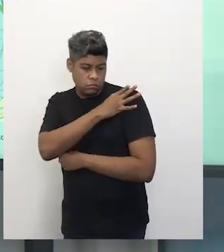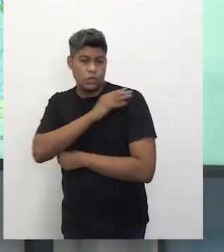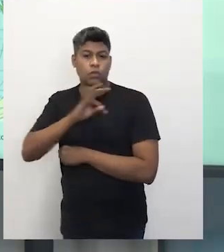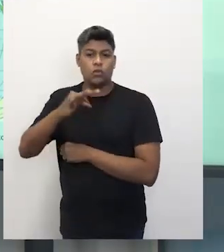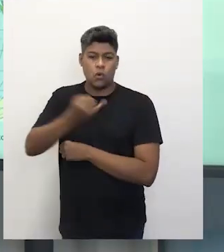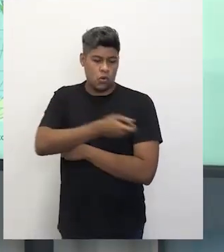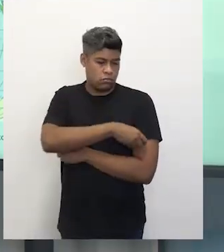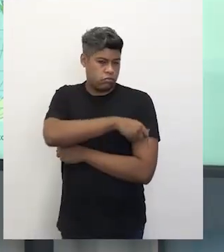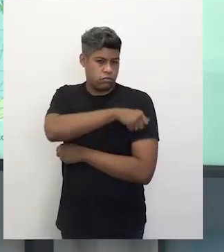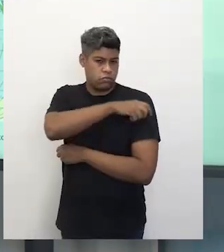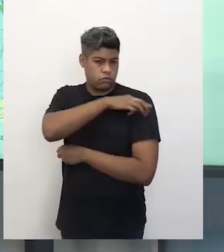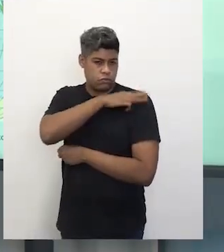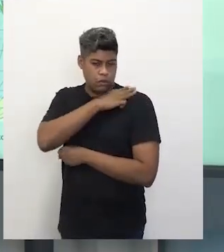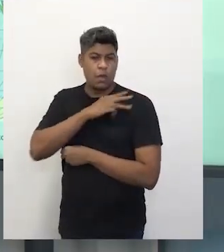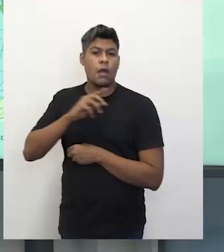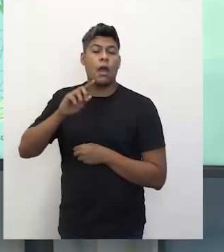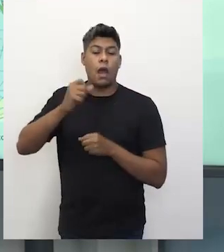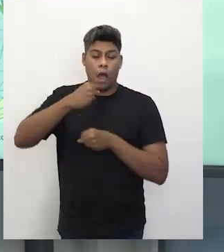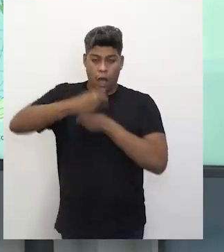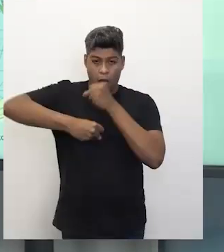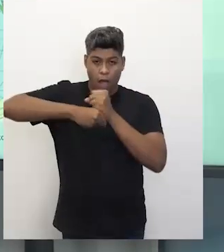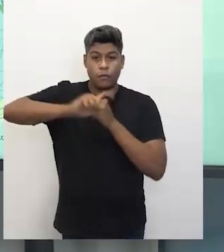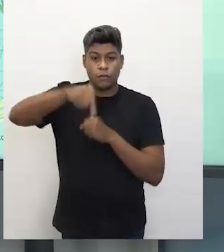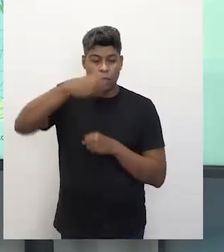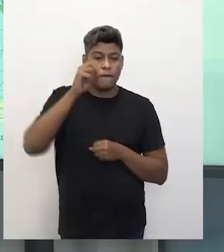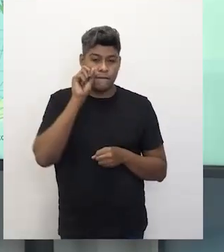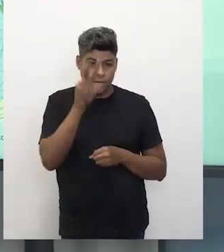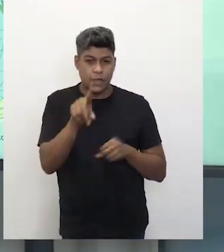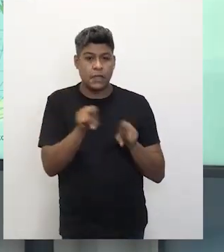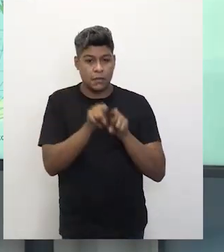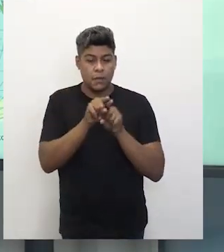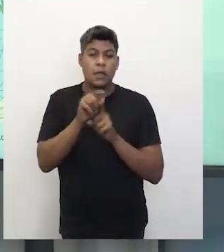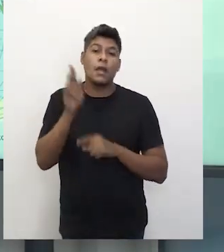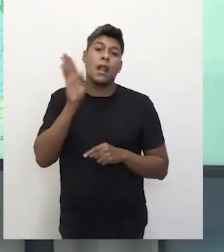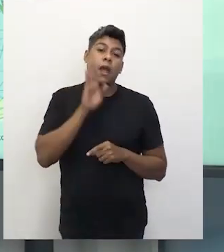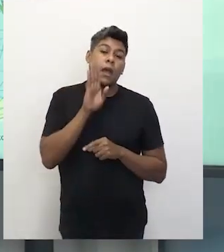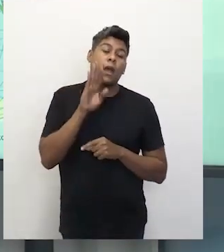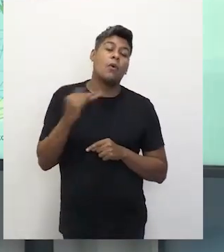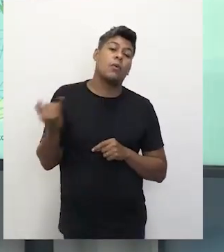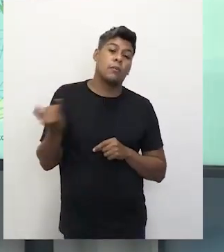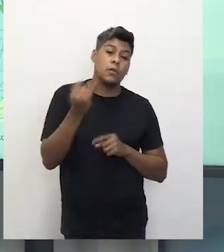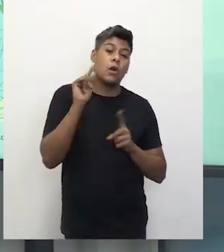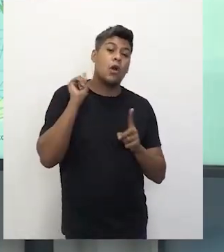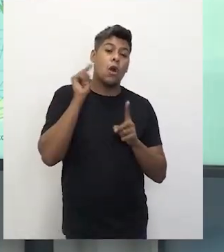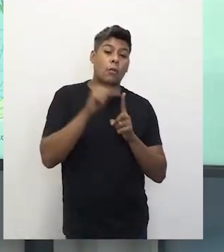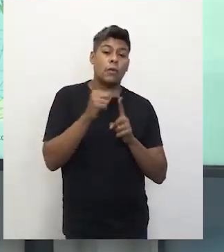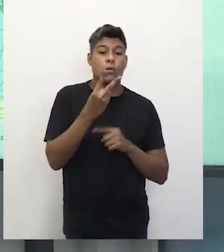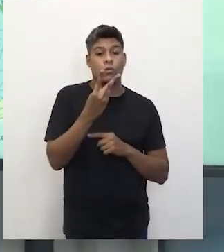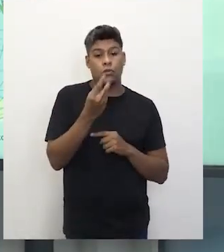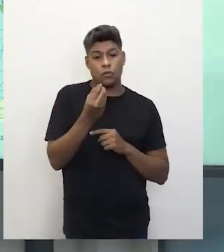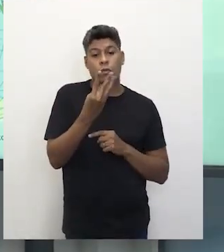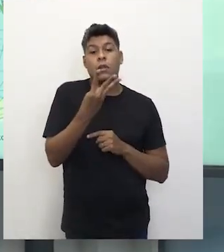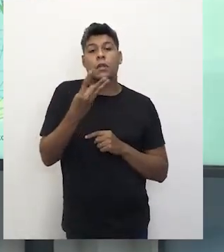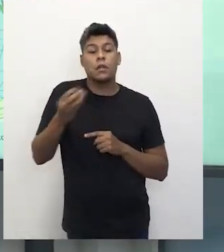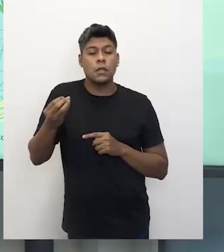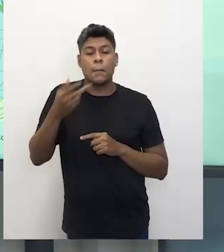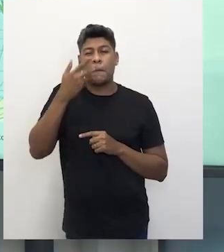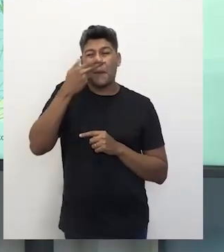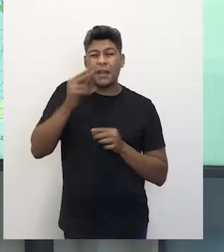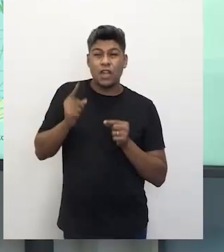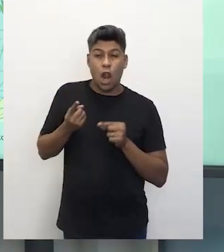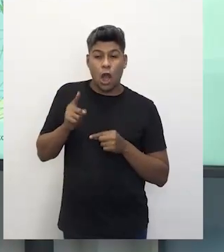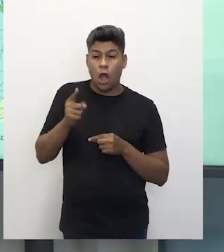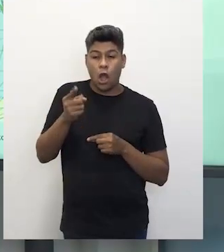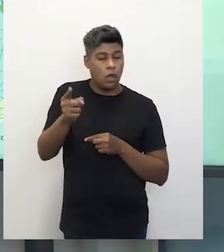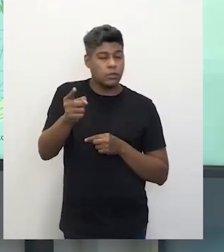todas as férias vocês vão ver de novo ano que vem porque é legal né importante e lembrando né objetivo para 2030 parece que